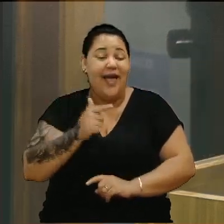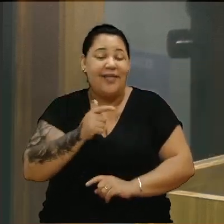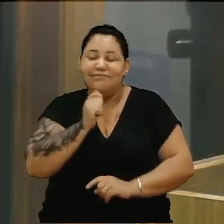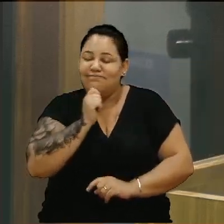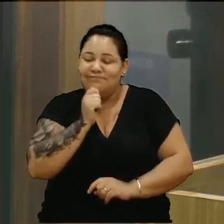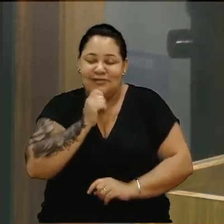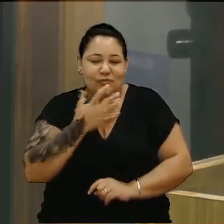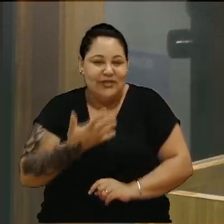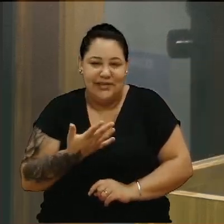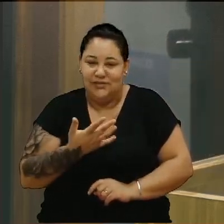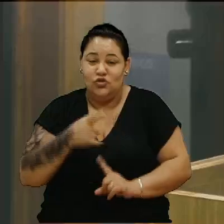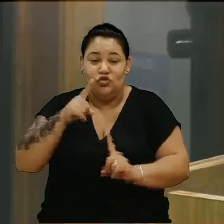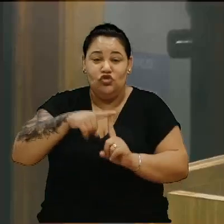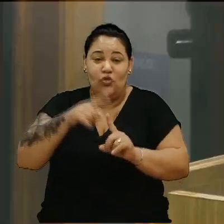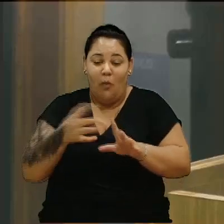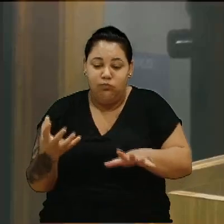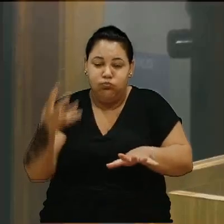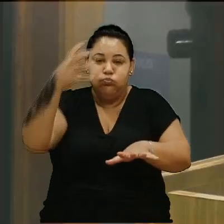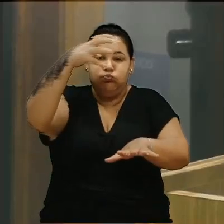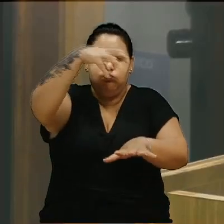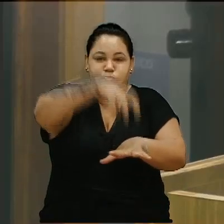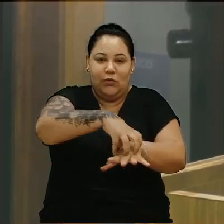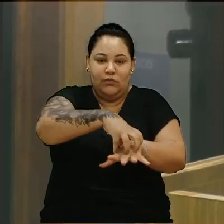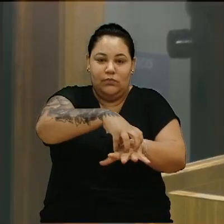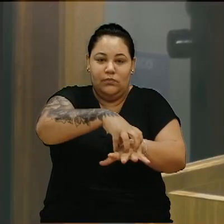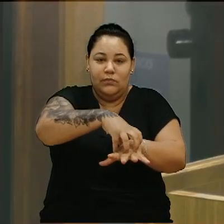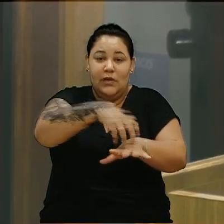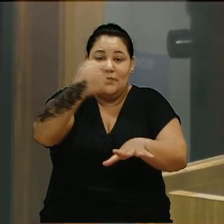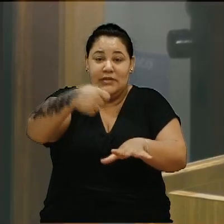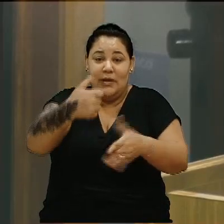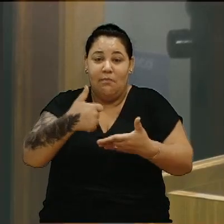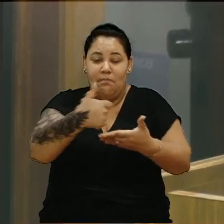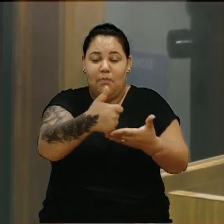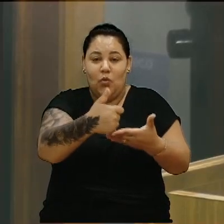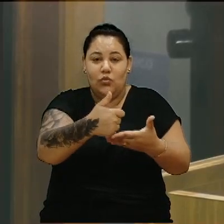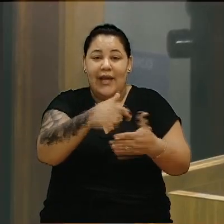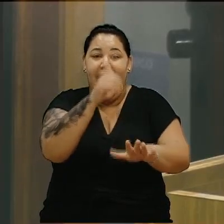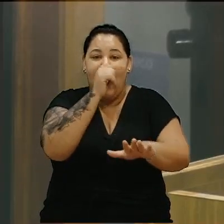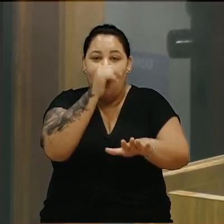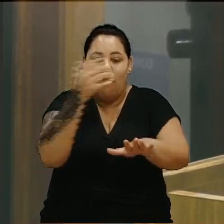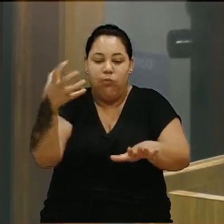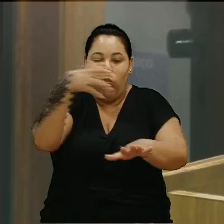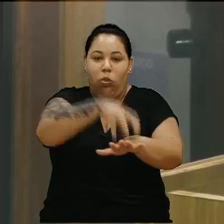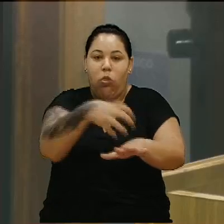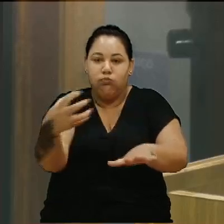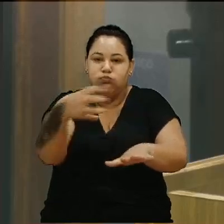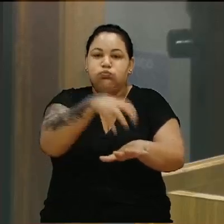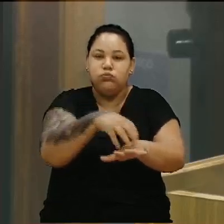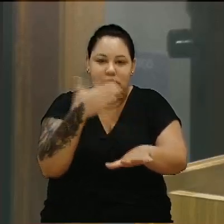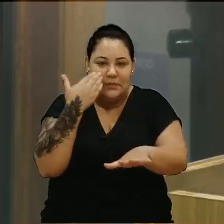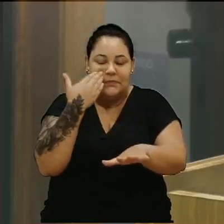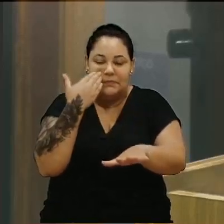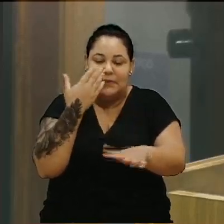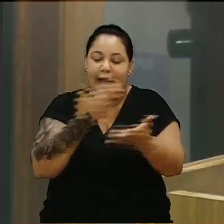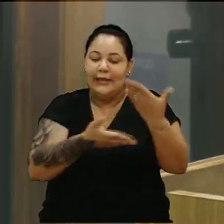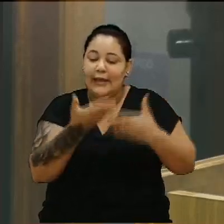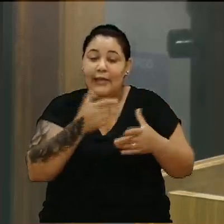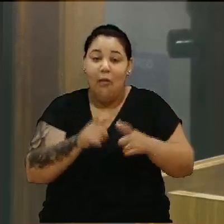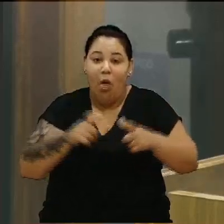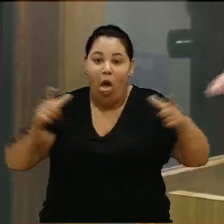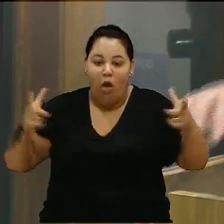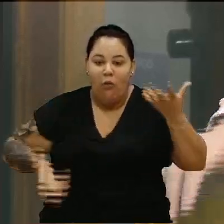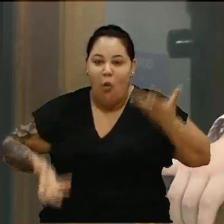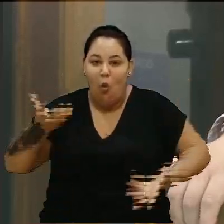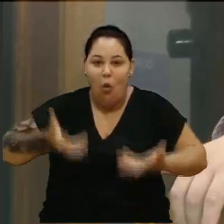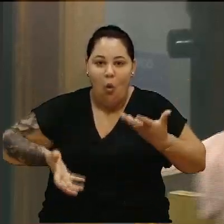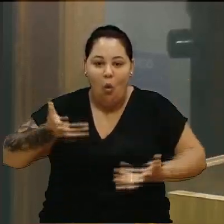tipo autotanque, que é o equipamento fundamental para o suporte de água em incêndios, principalmente em situações que envolvem grandes proporções. Obviamente, deixar